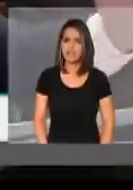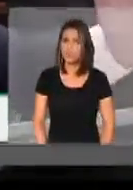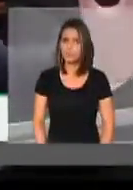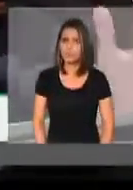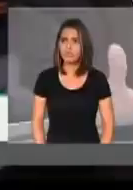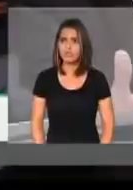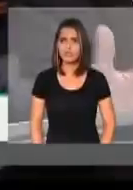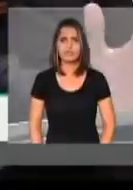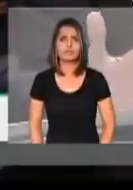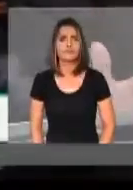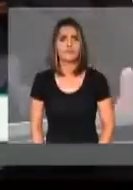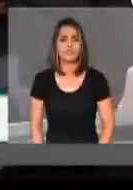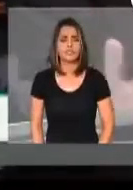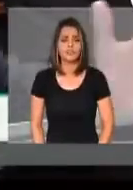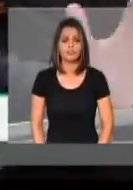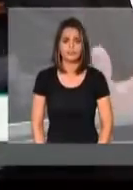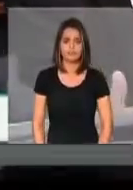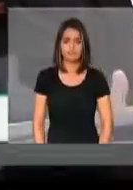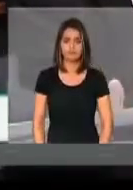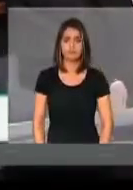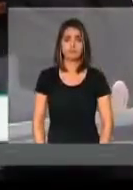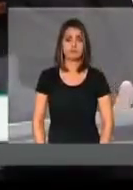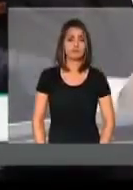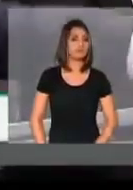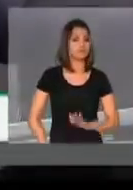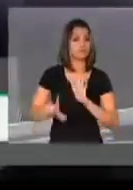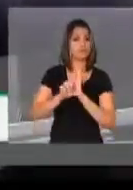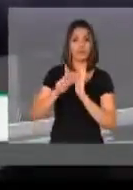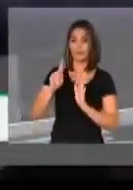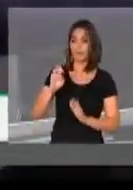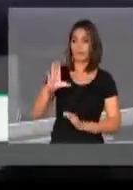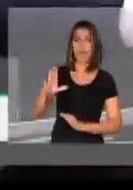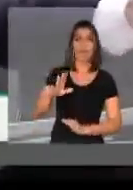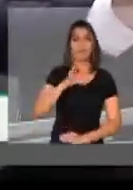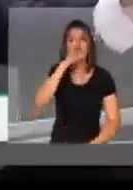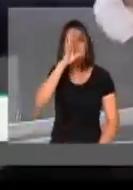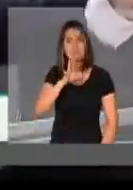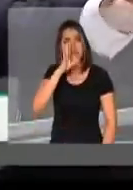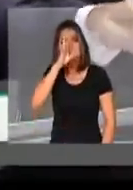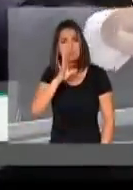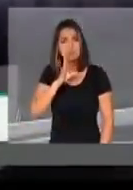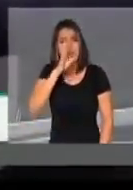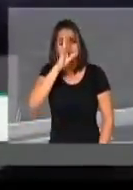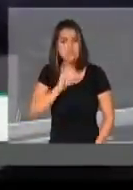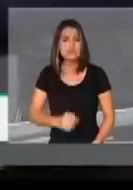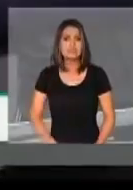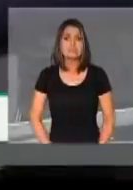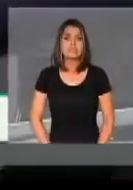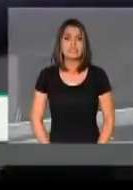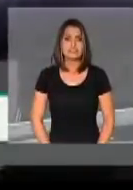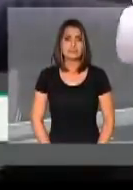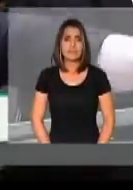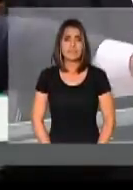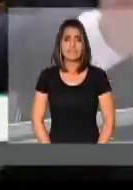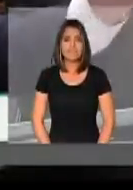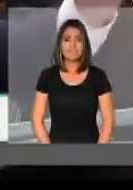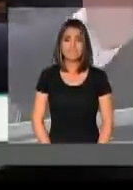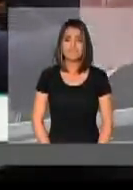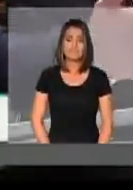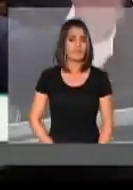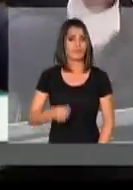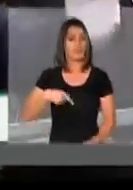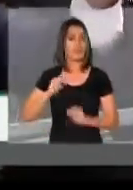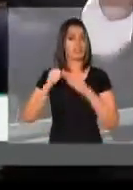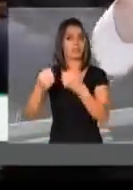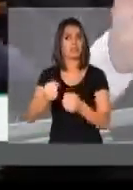Tem as aberrações dessa lei, dessa PEC. As aberrações são evidentes e está na cara que ninguém aqui veio defender. É